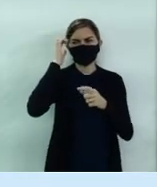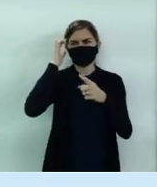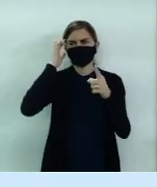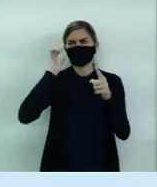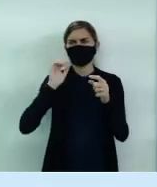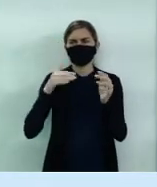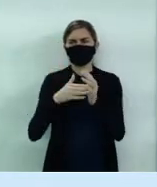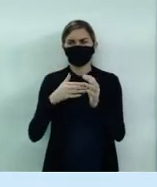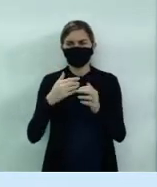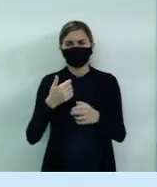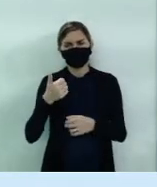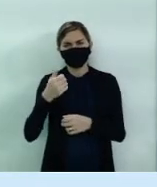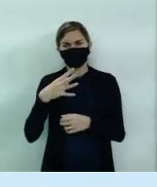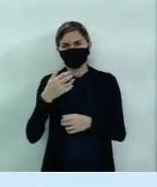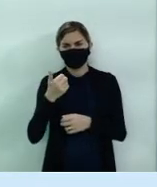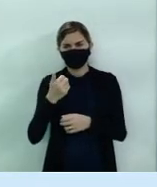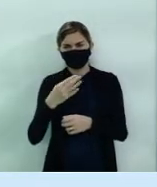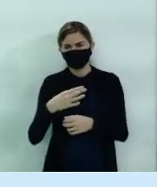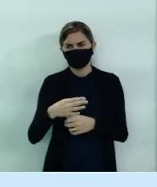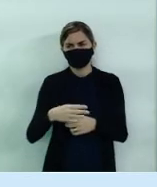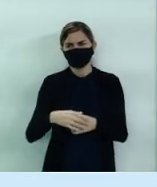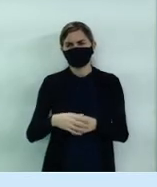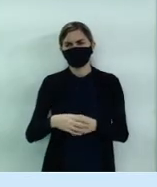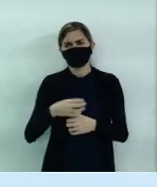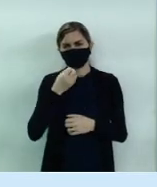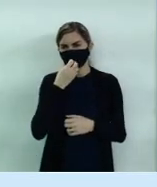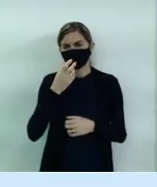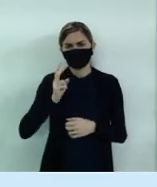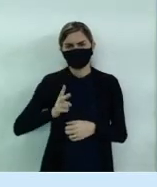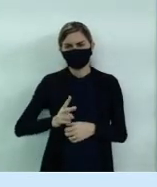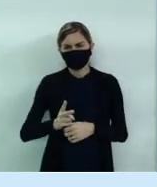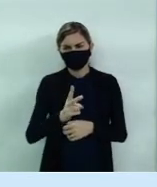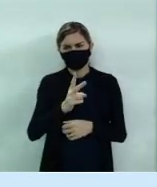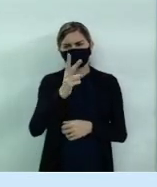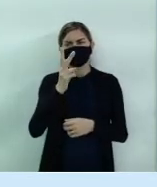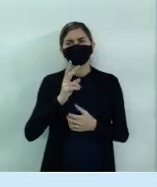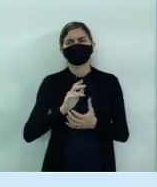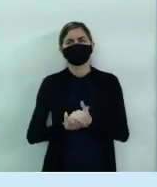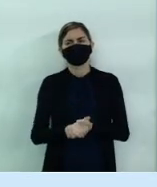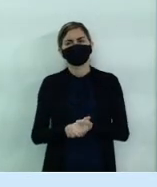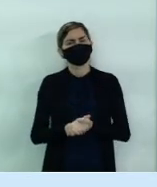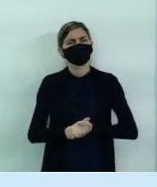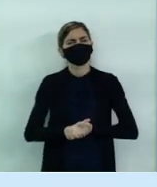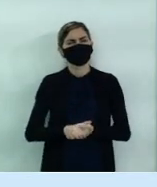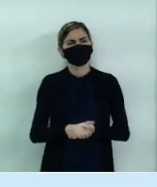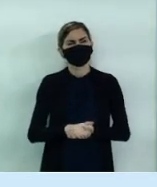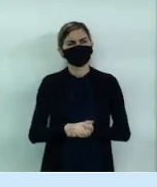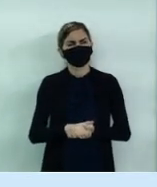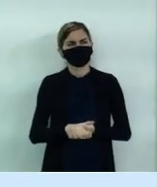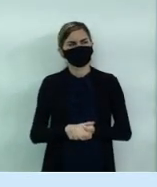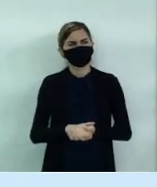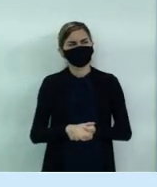até 14. Bom, então vamos continuar aqui a nossa aula.